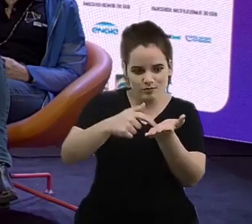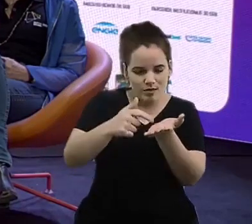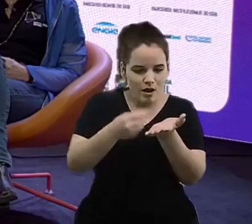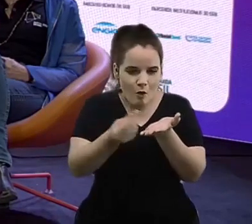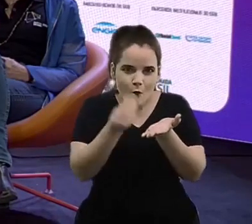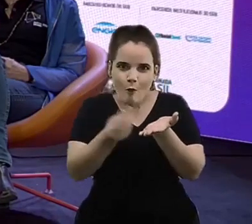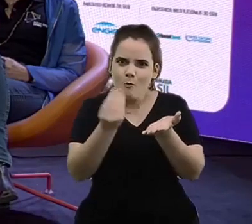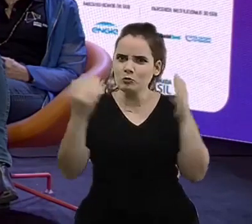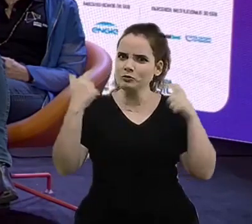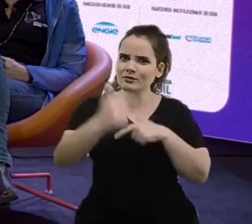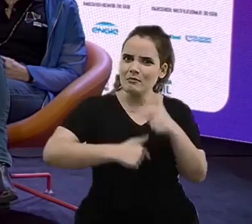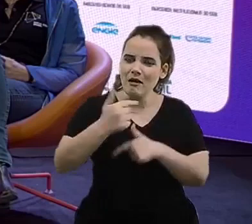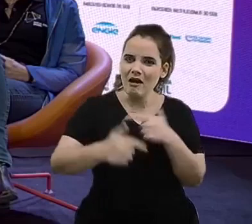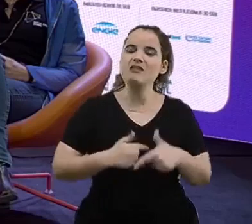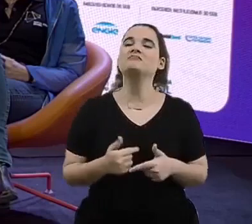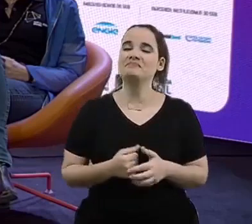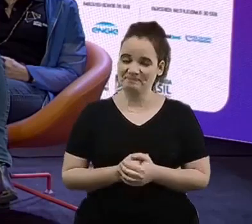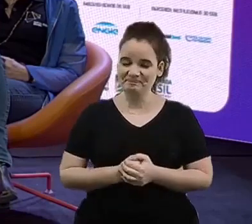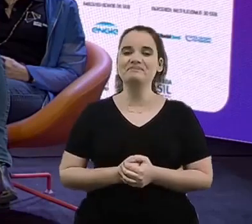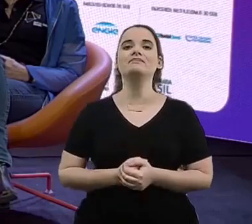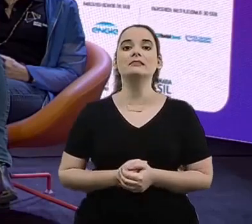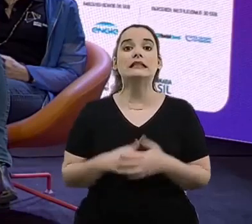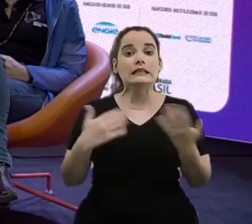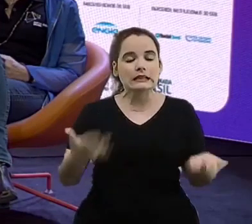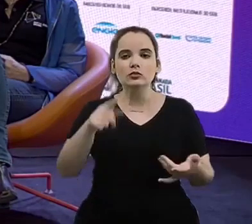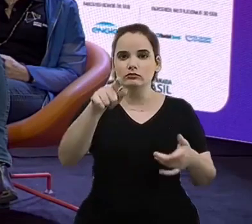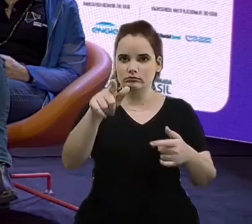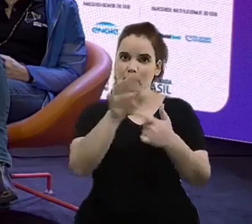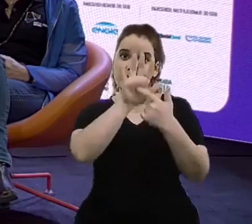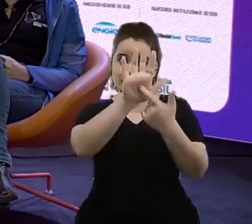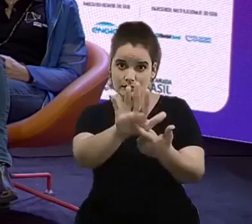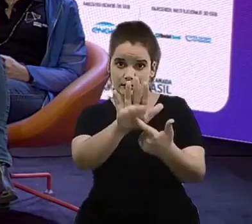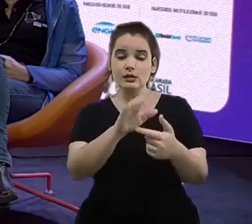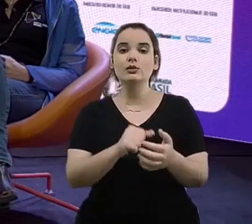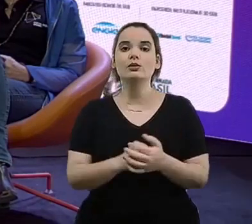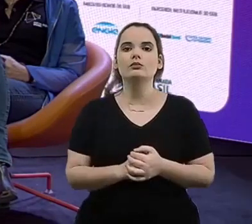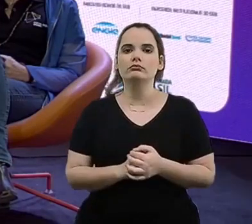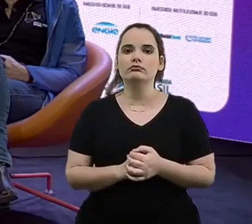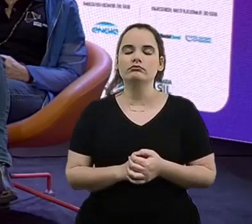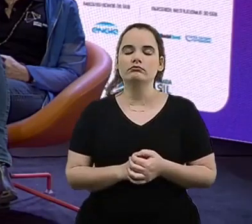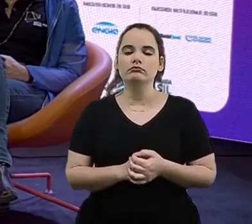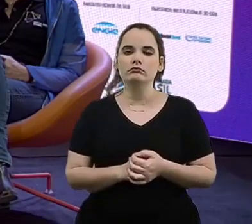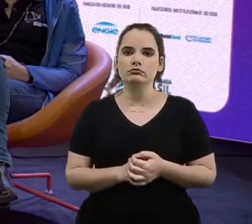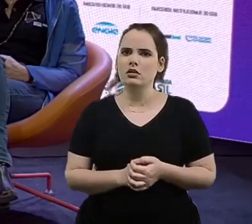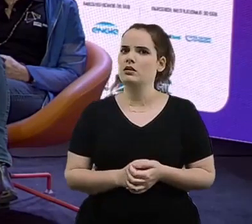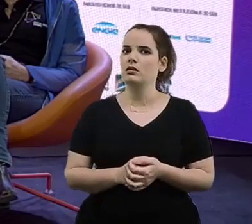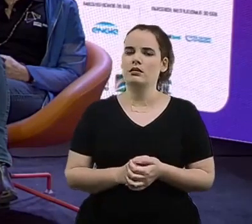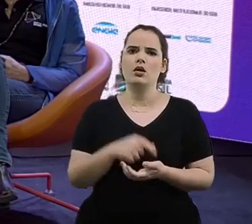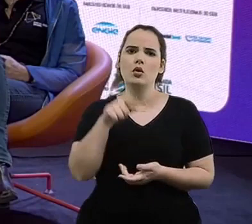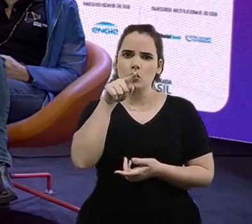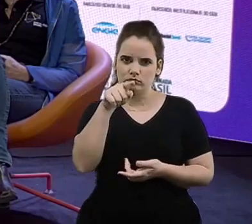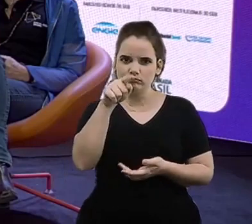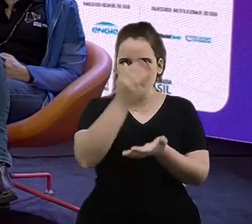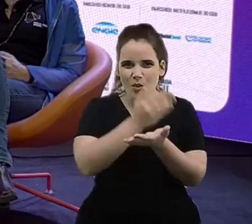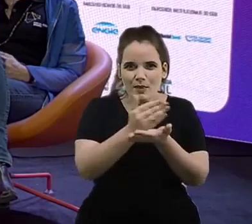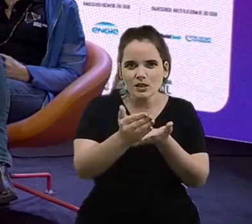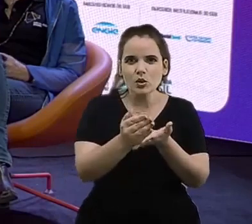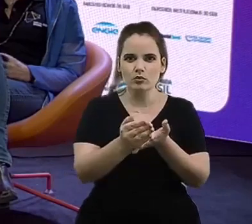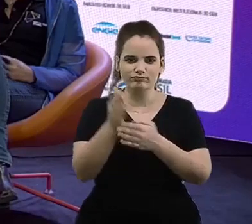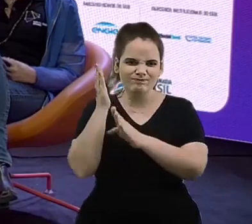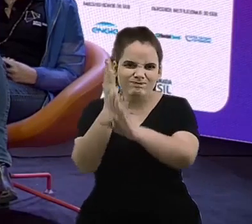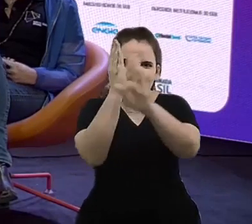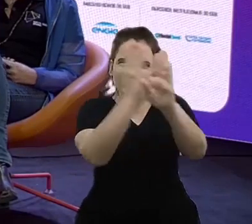entrando no ponto da sua apresentação, Laura, é assim, diagnóstico muito bom, perfeito, esse é o processo que